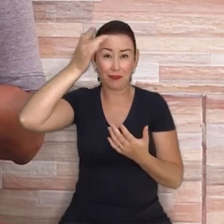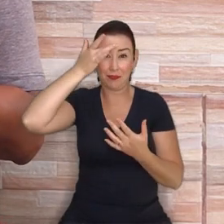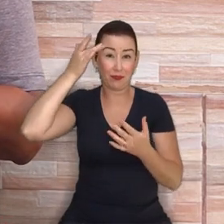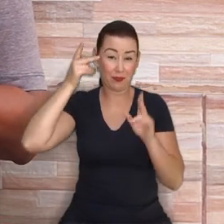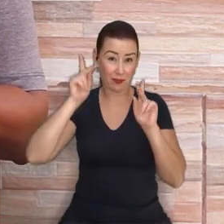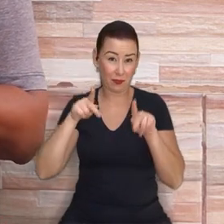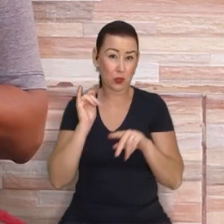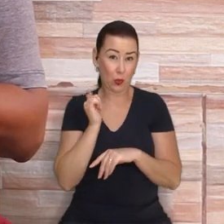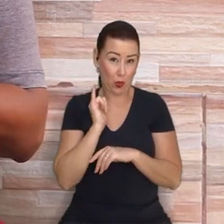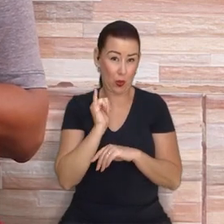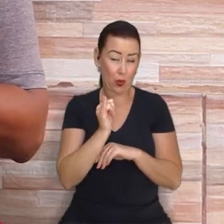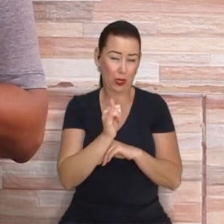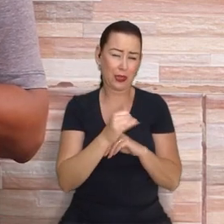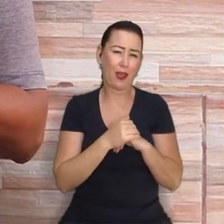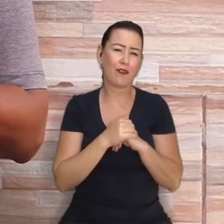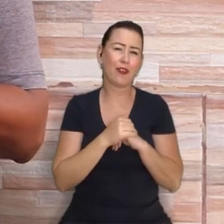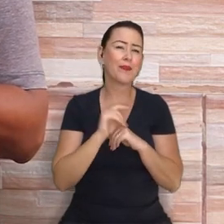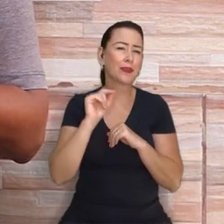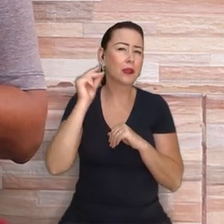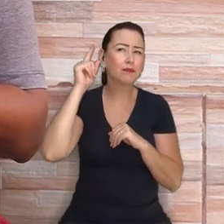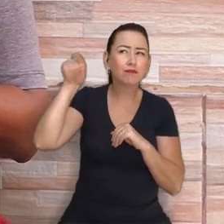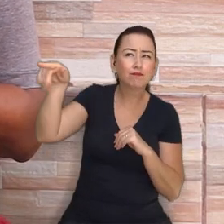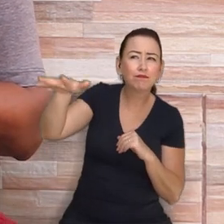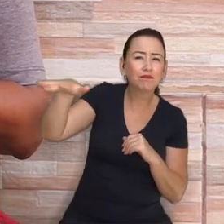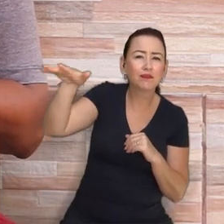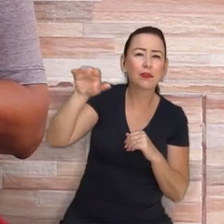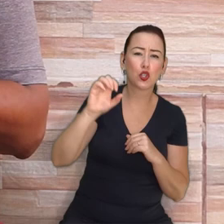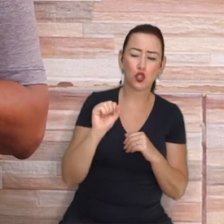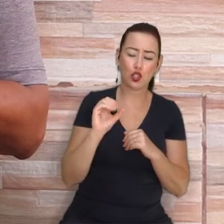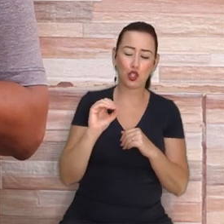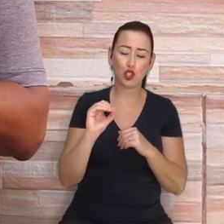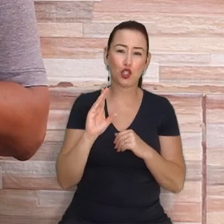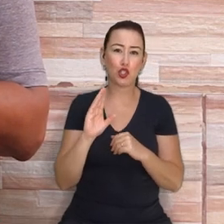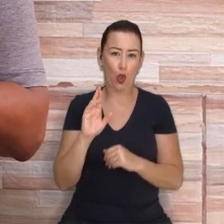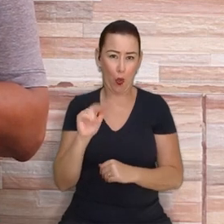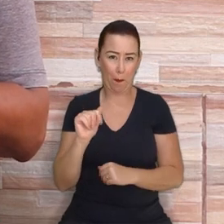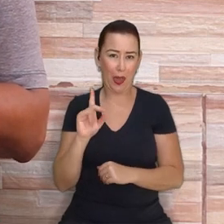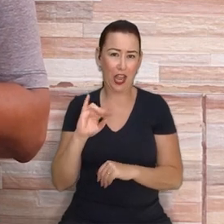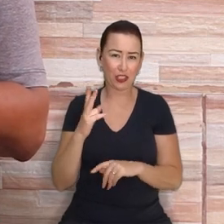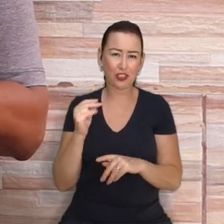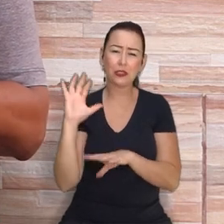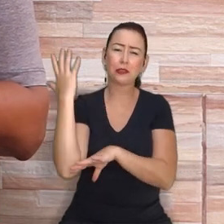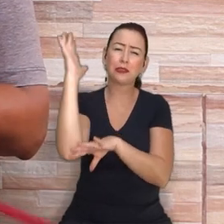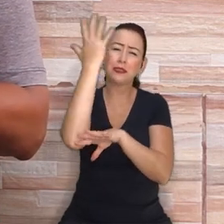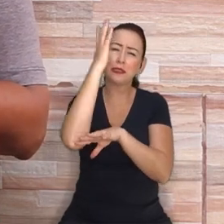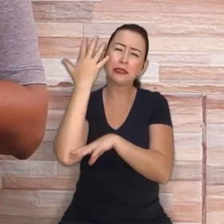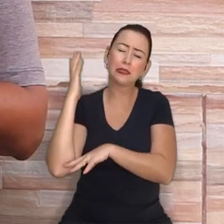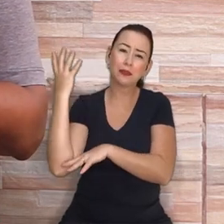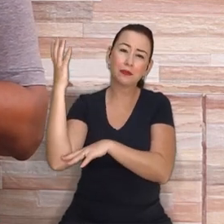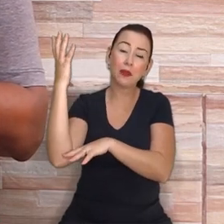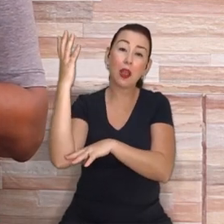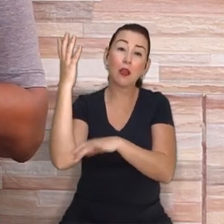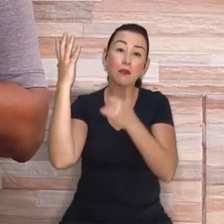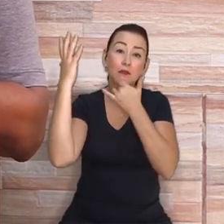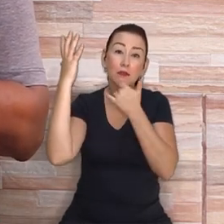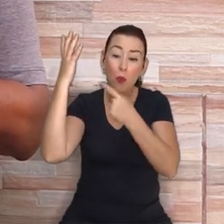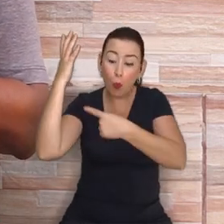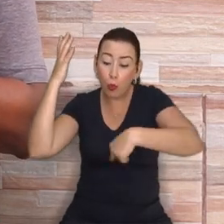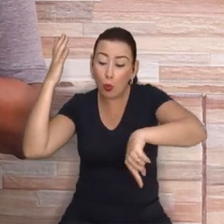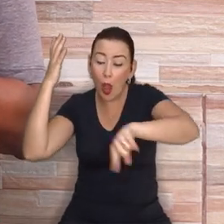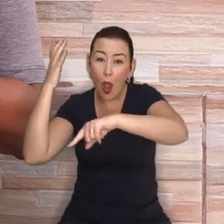sobradinho, tinha uma mata fechada e tinha um pau lá que tinha um buraco.